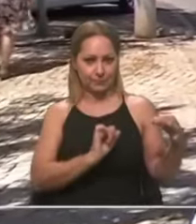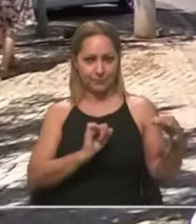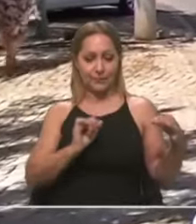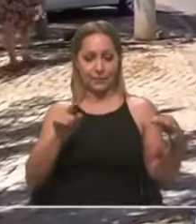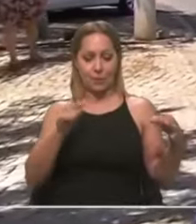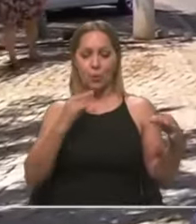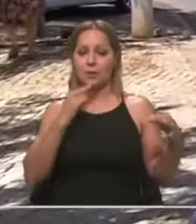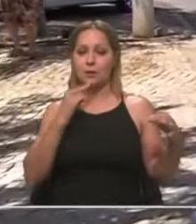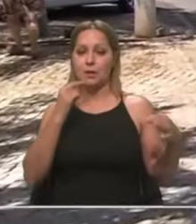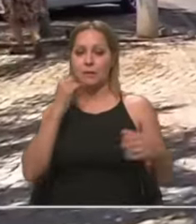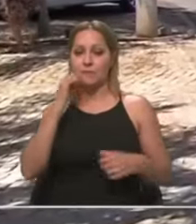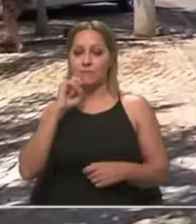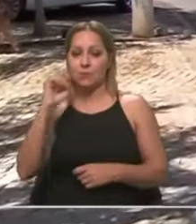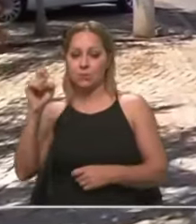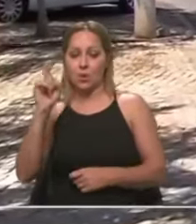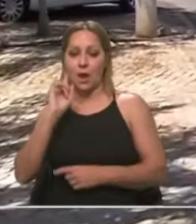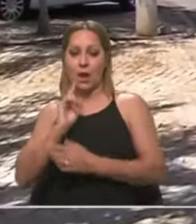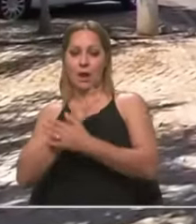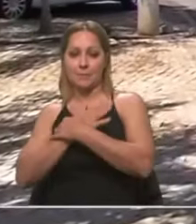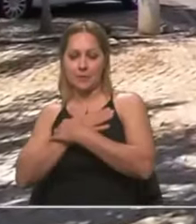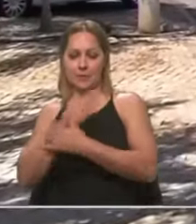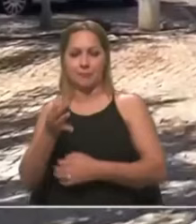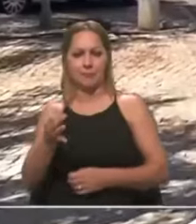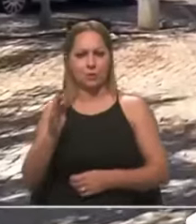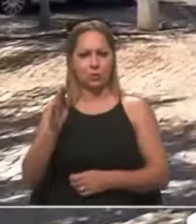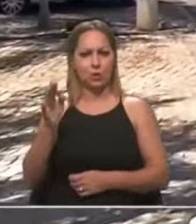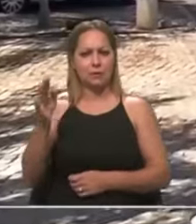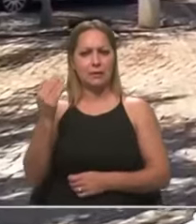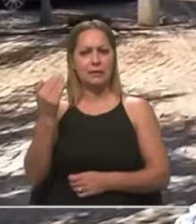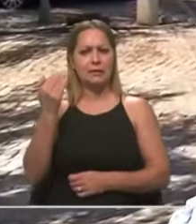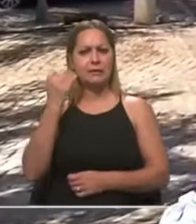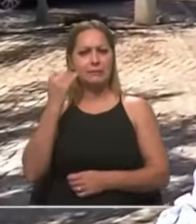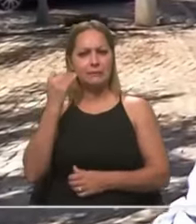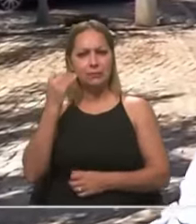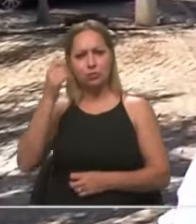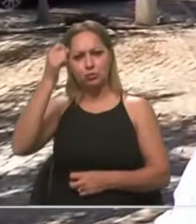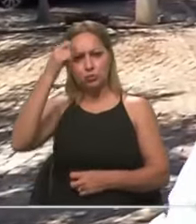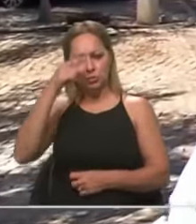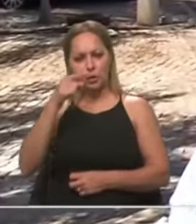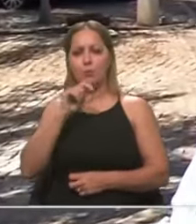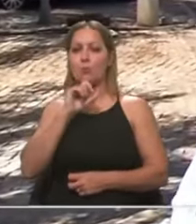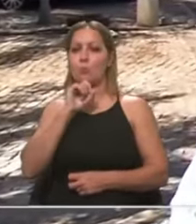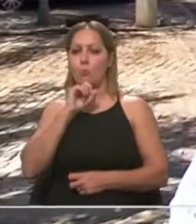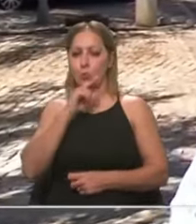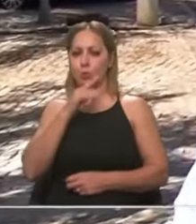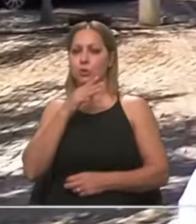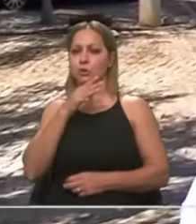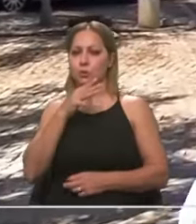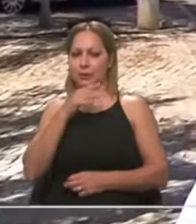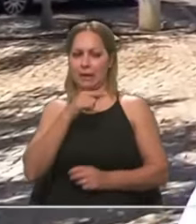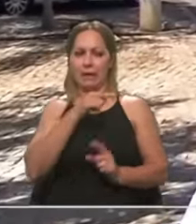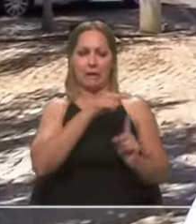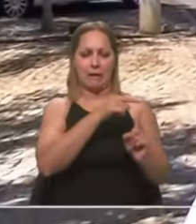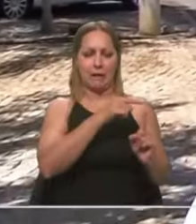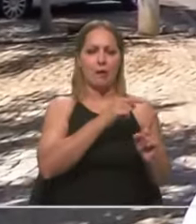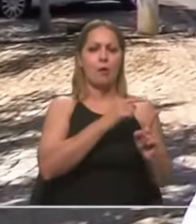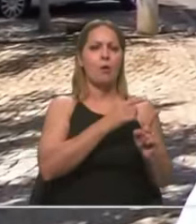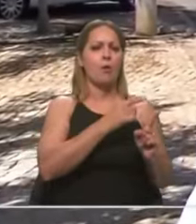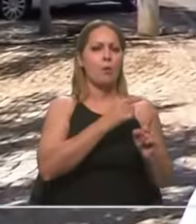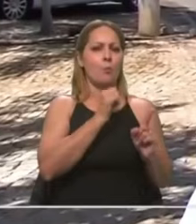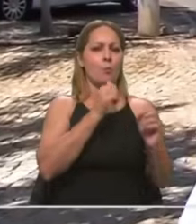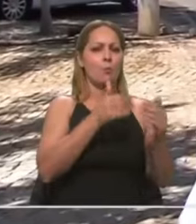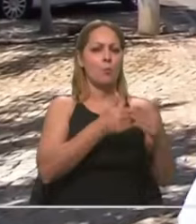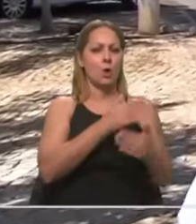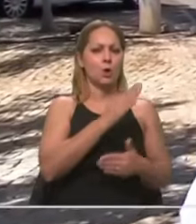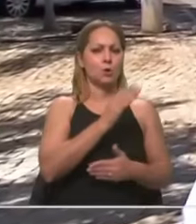contactar com ela, a Polícia Judiciária ficou ao corrente desta versão que afinal poderia explicar a morte de Jorge Nascimento e